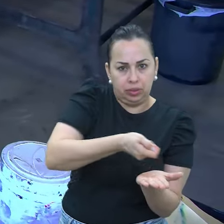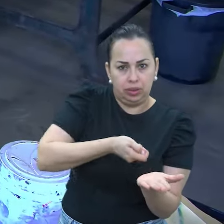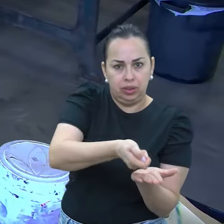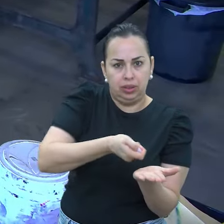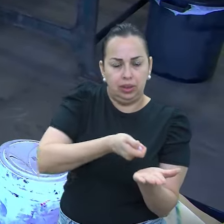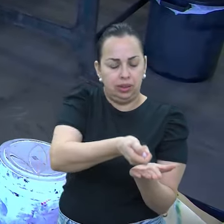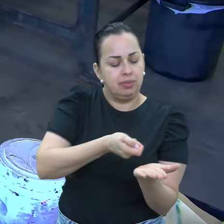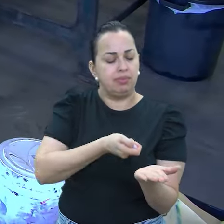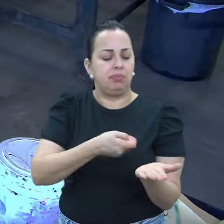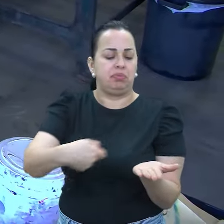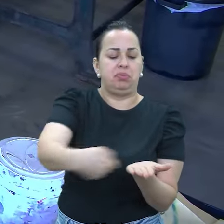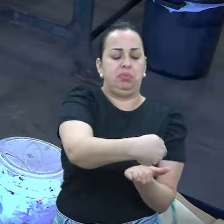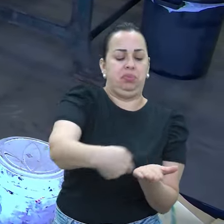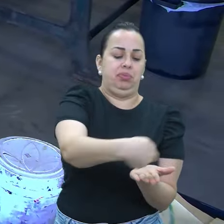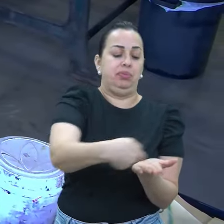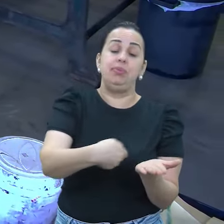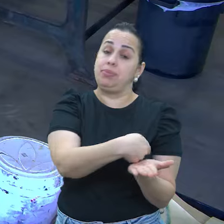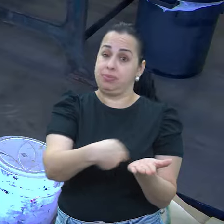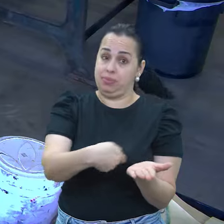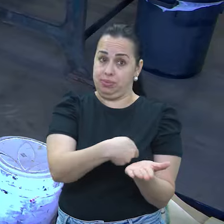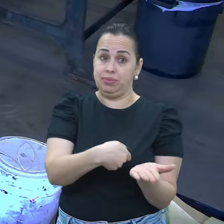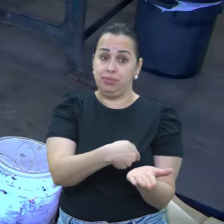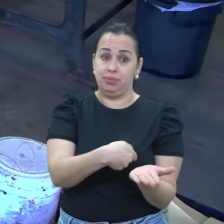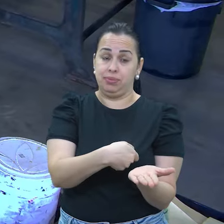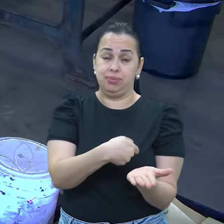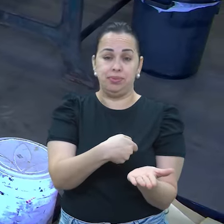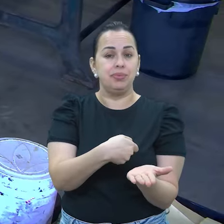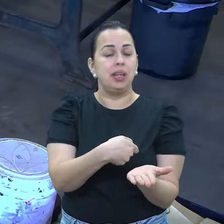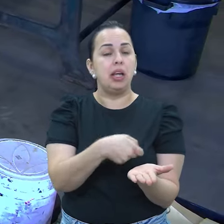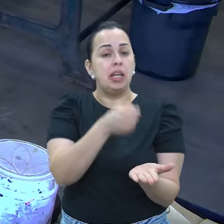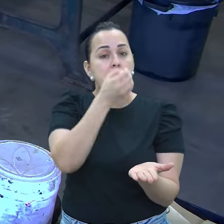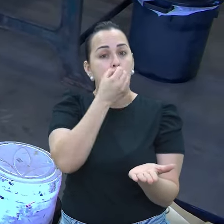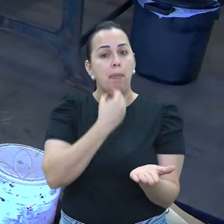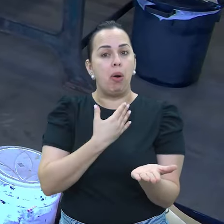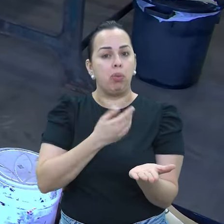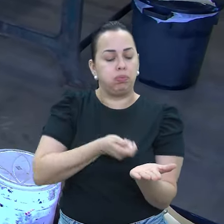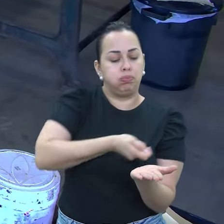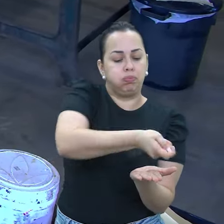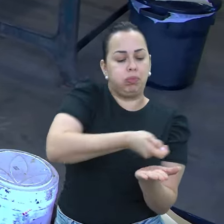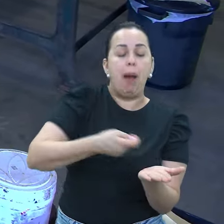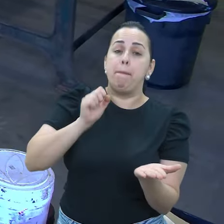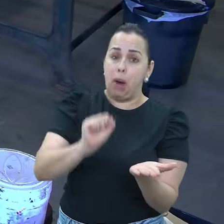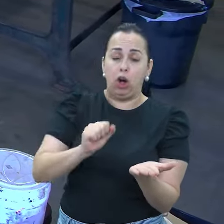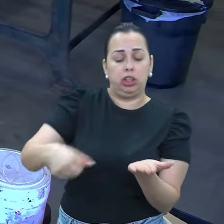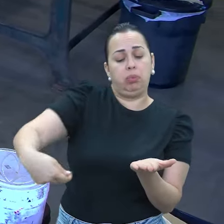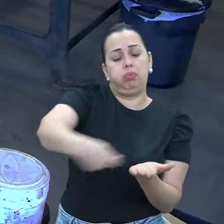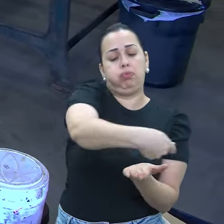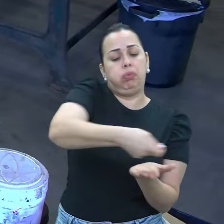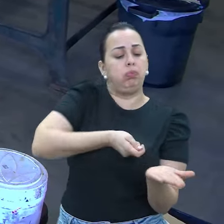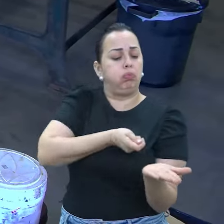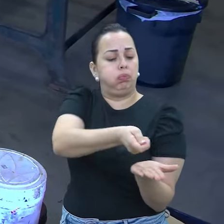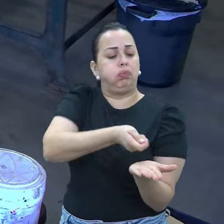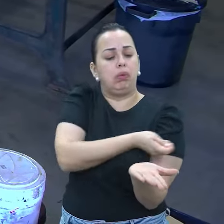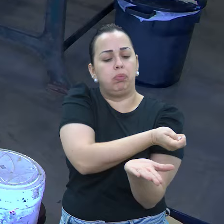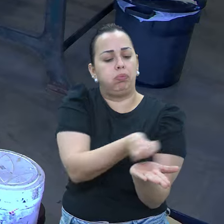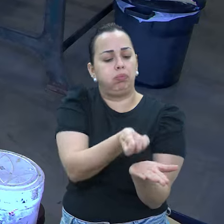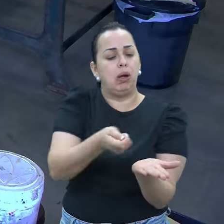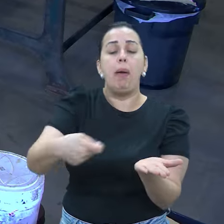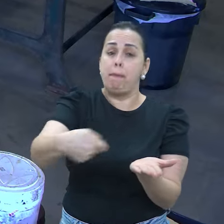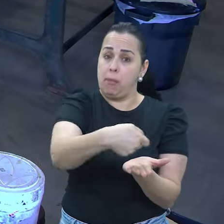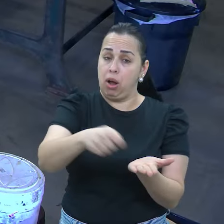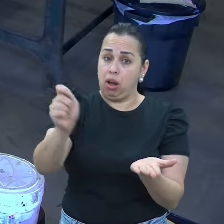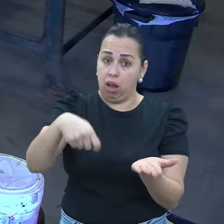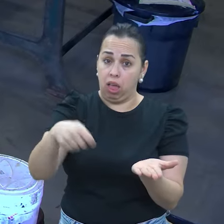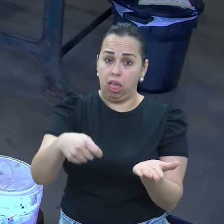vai colocando um pouco mais aqui nas bordas. E é legal passar em várias direções, sabe? Não